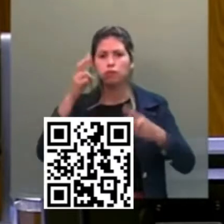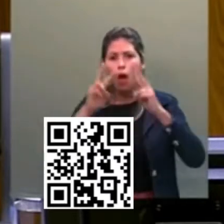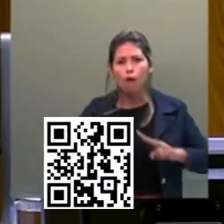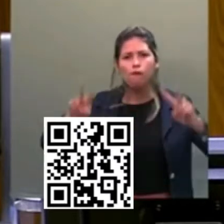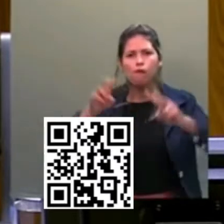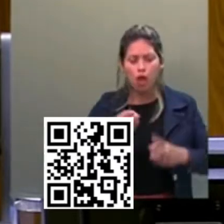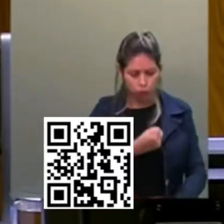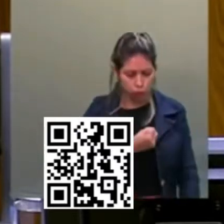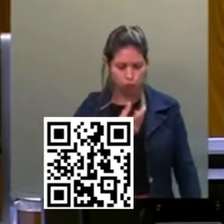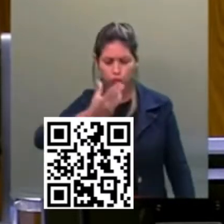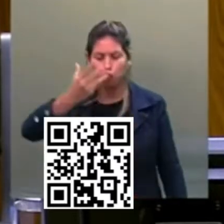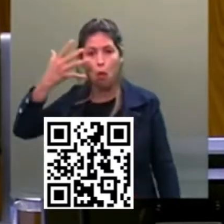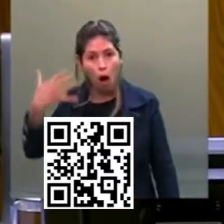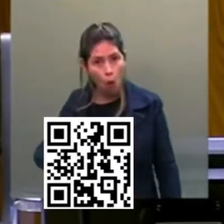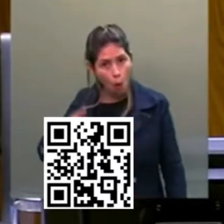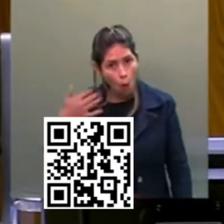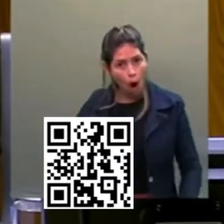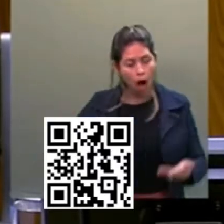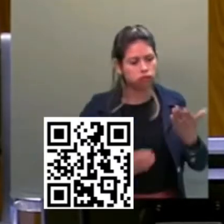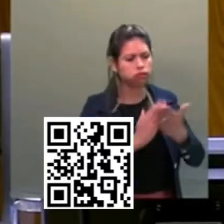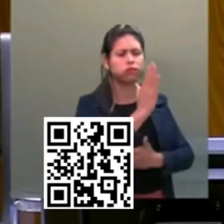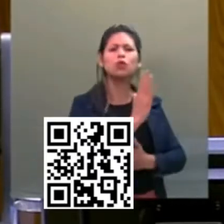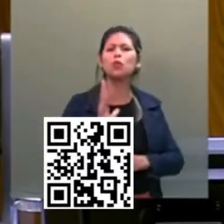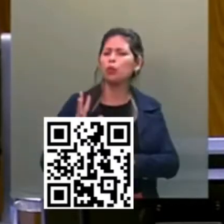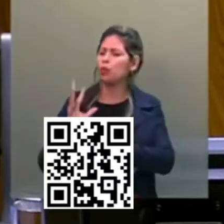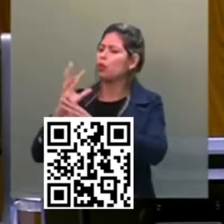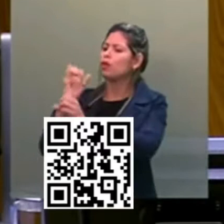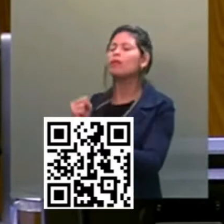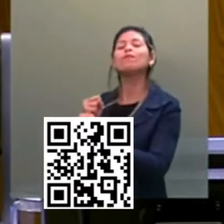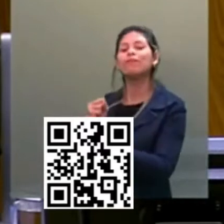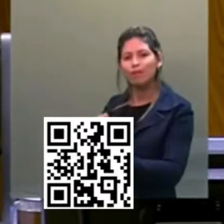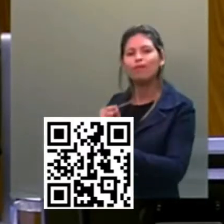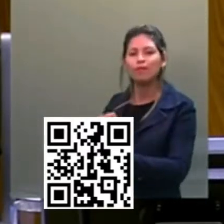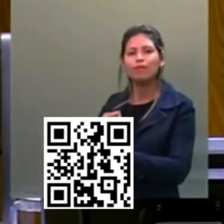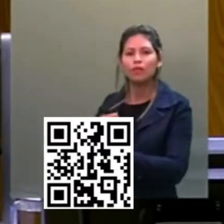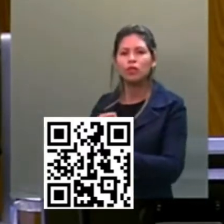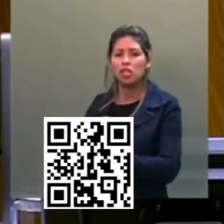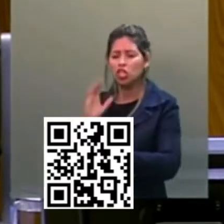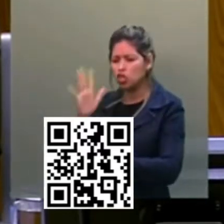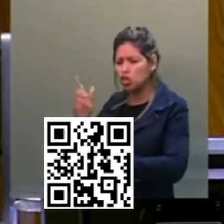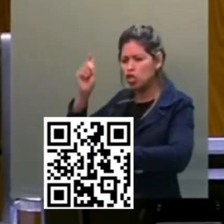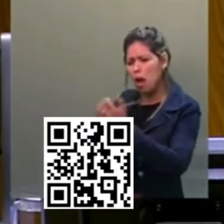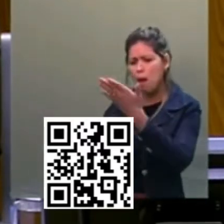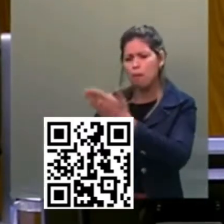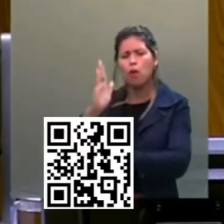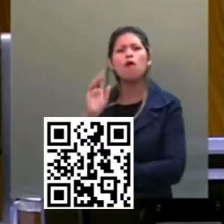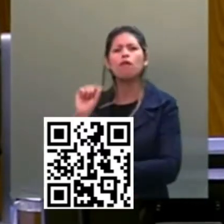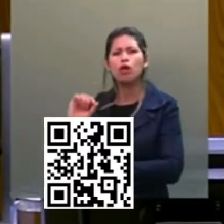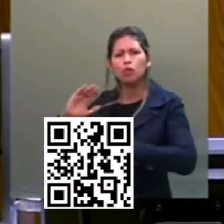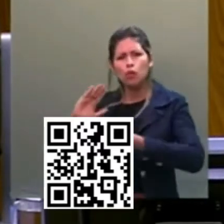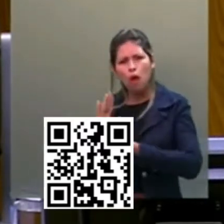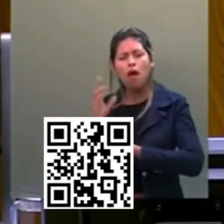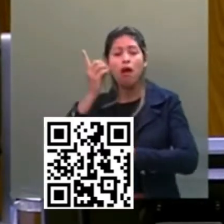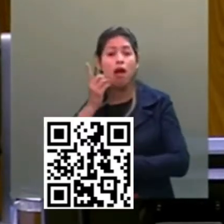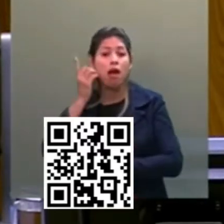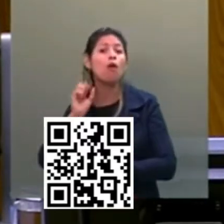número expressivo de matérias aprovadas. No total, senhor presidente Arthur Lira, foram aprovados no plenário da Câmara